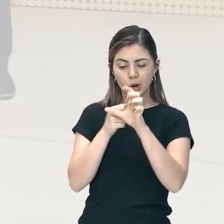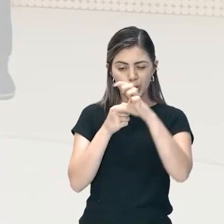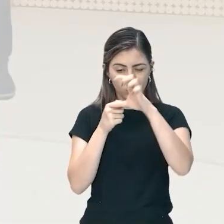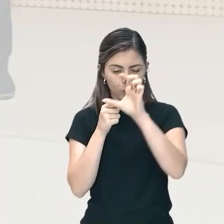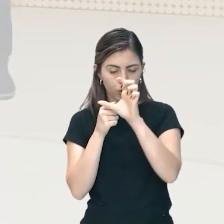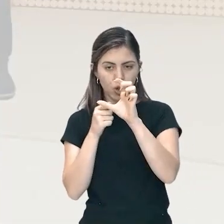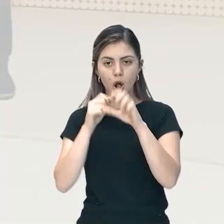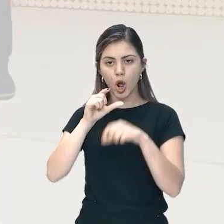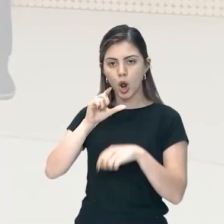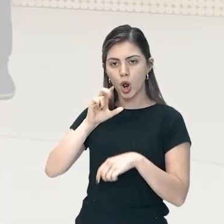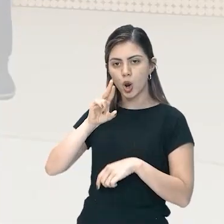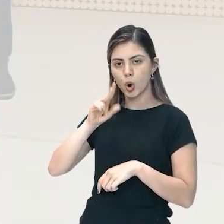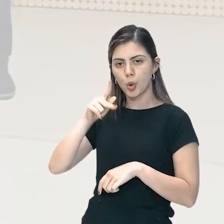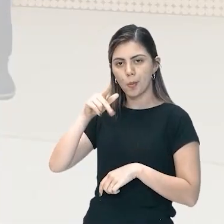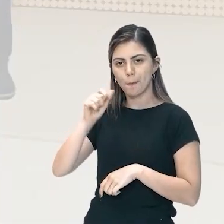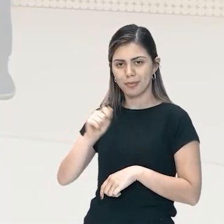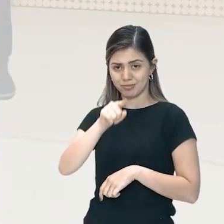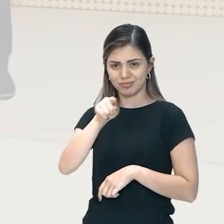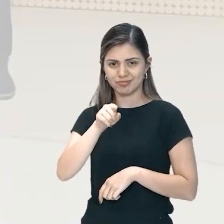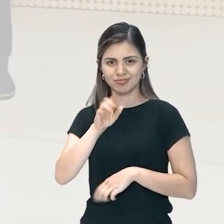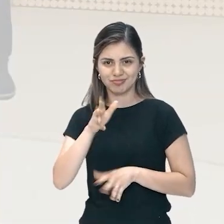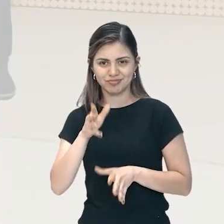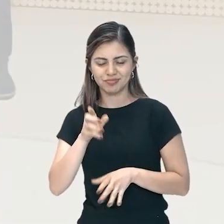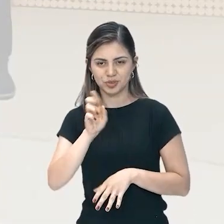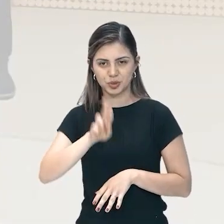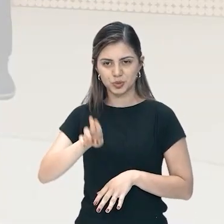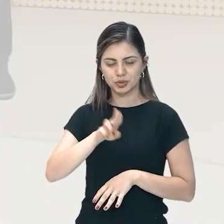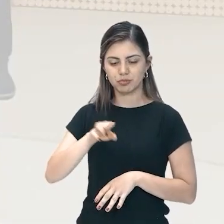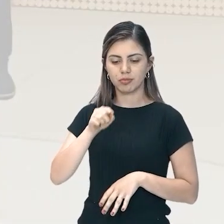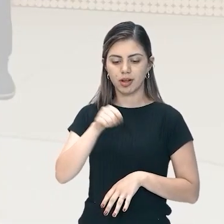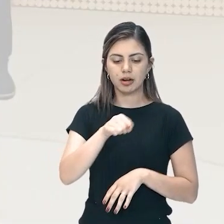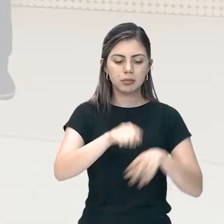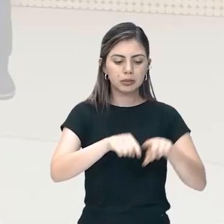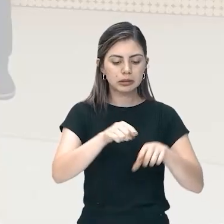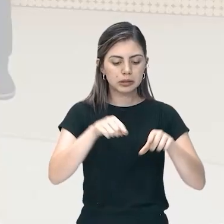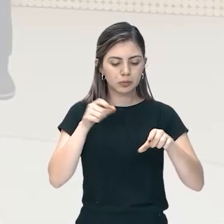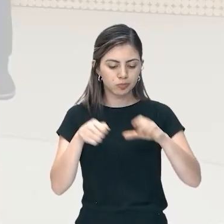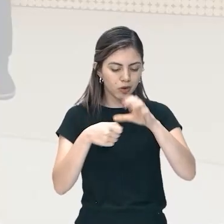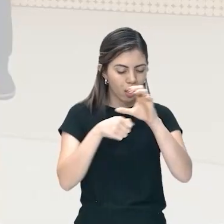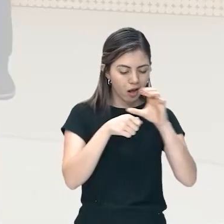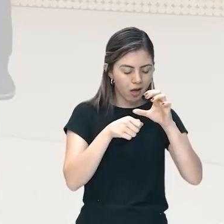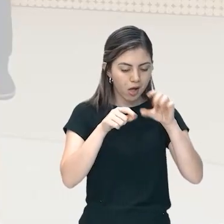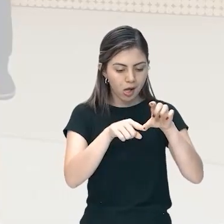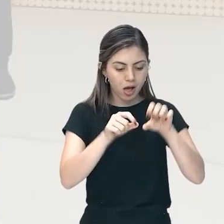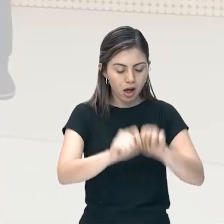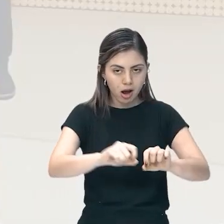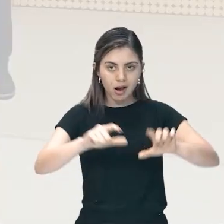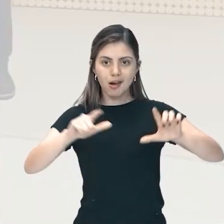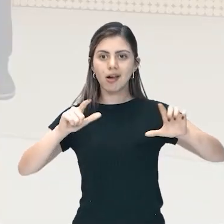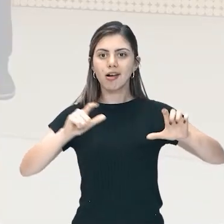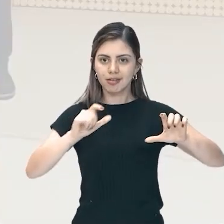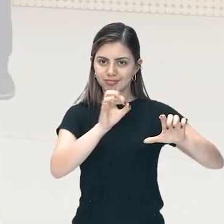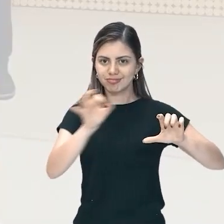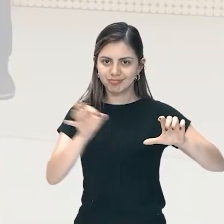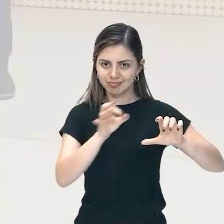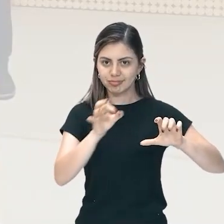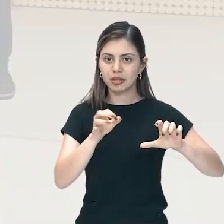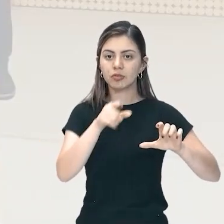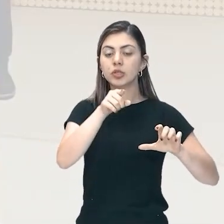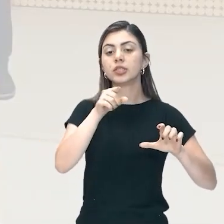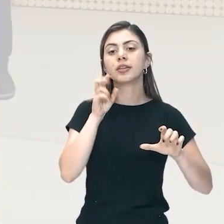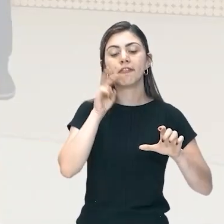uma lupa? Tu vê o objeto ampliado, não é? Quando tu pega uma lupa, tu vê um objeto ampliado. Tu vê, na verdade,